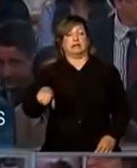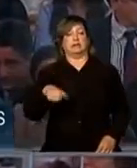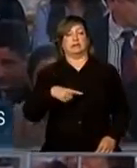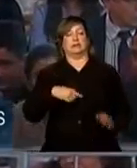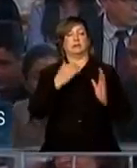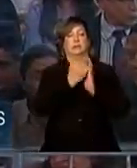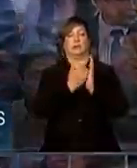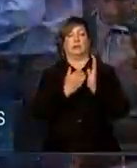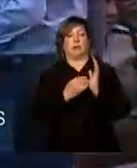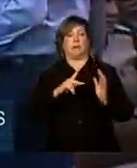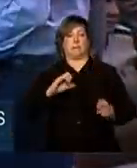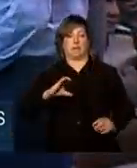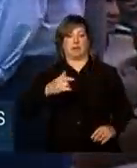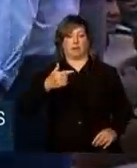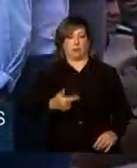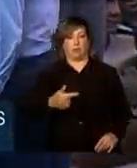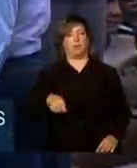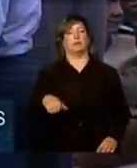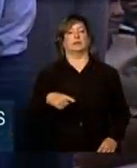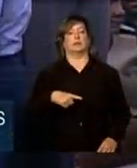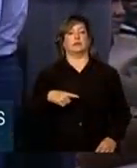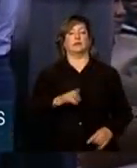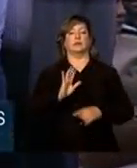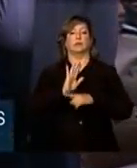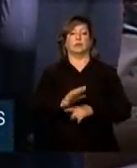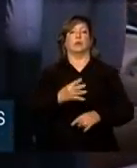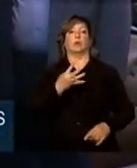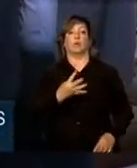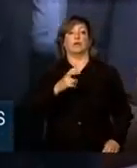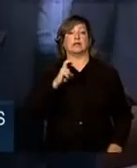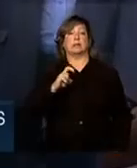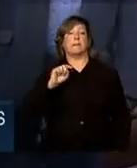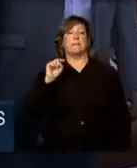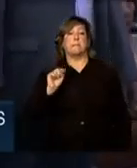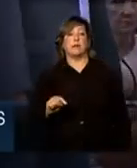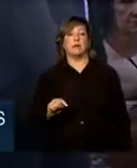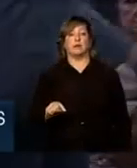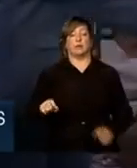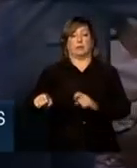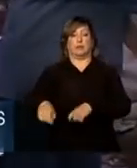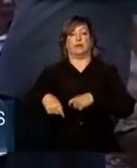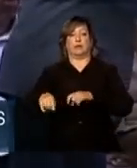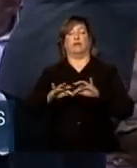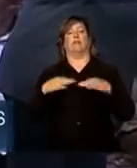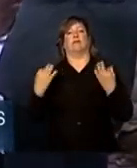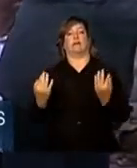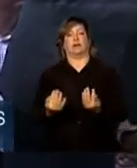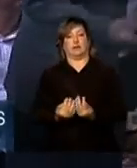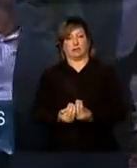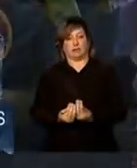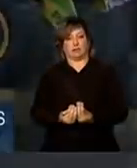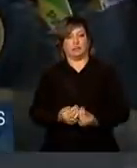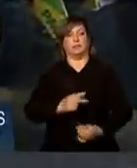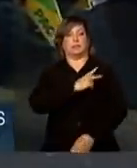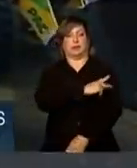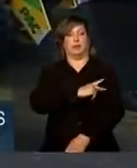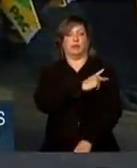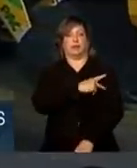Crescimento, PAC 2, beneficiando cerca de 45 mil agricultores familiares